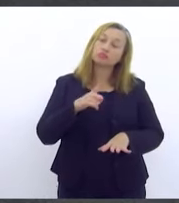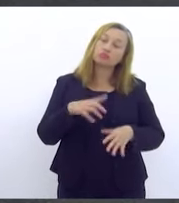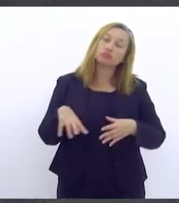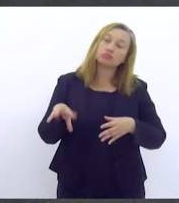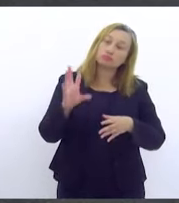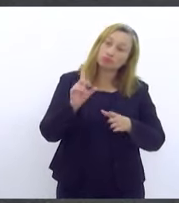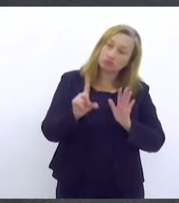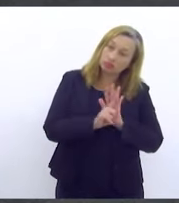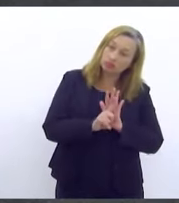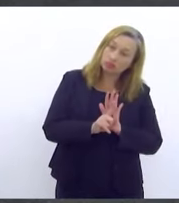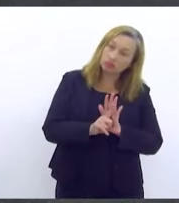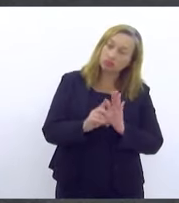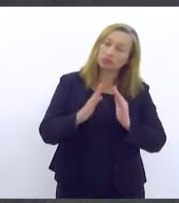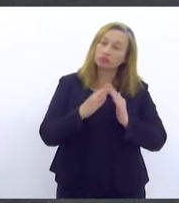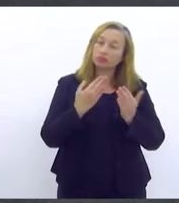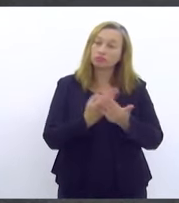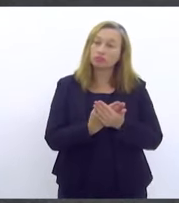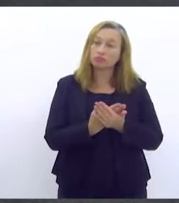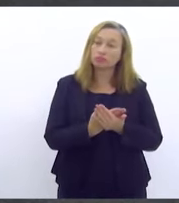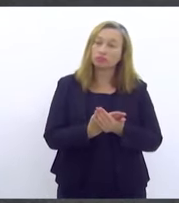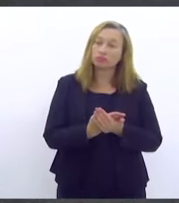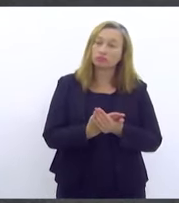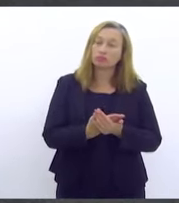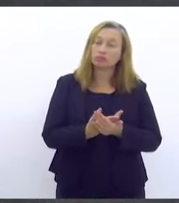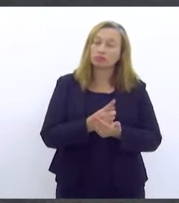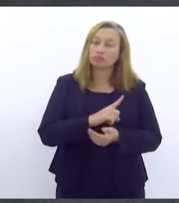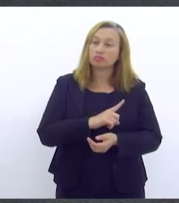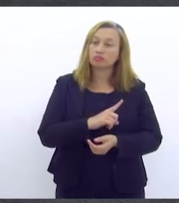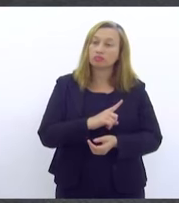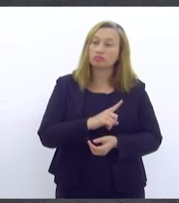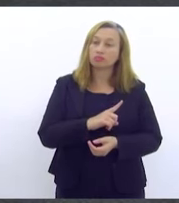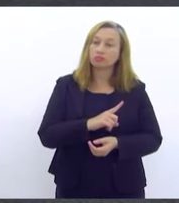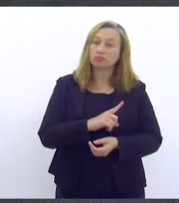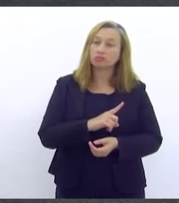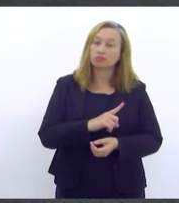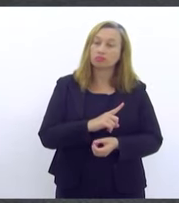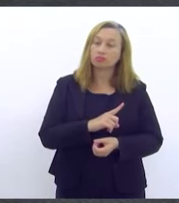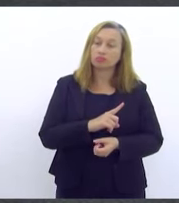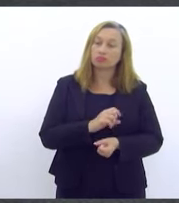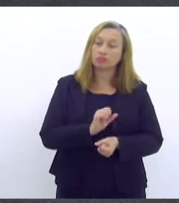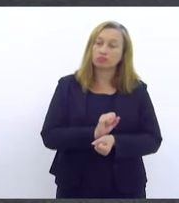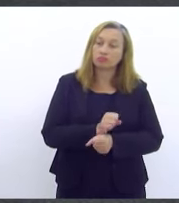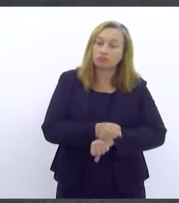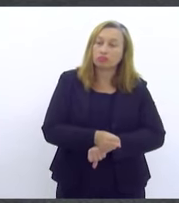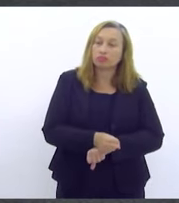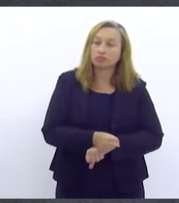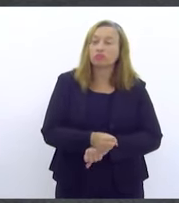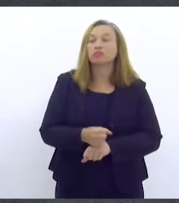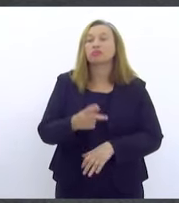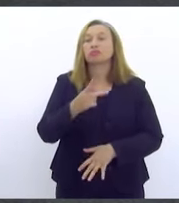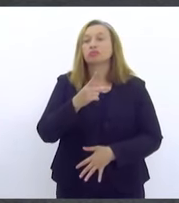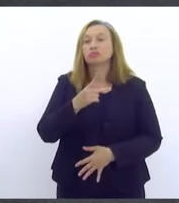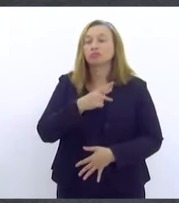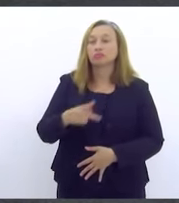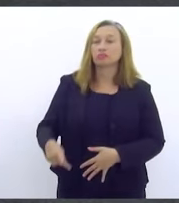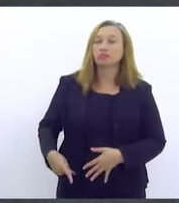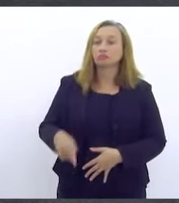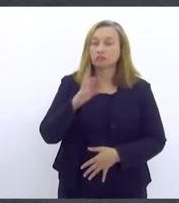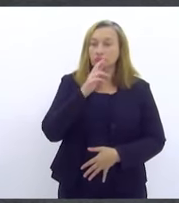lei, Escola Sem Mordaça, lei essa que o nosso presidente Rodrigo Amorim está